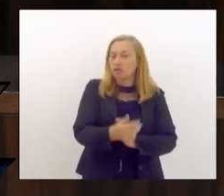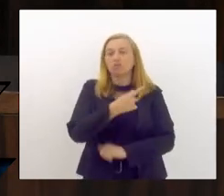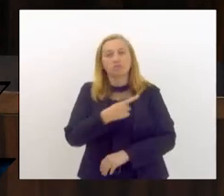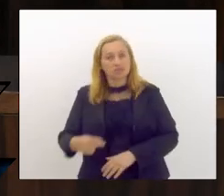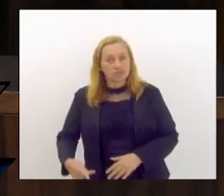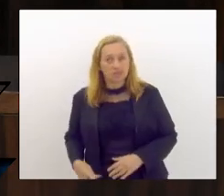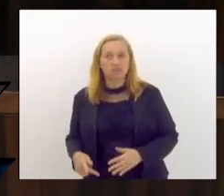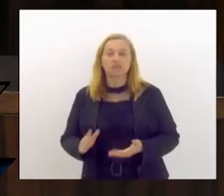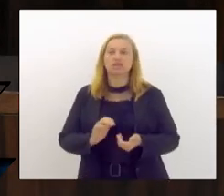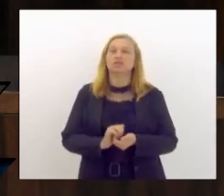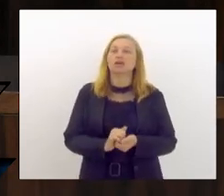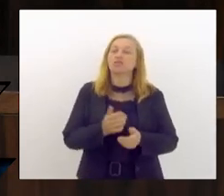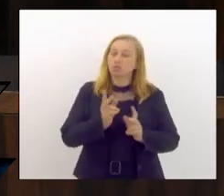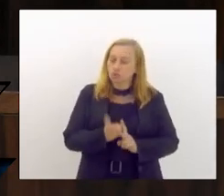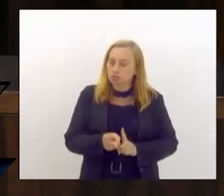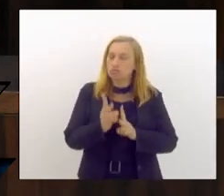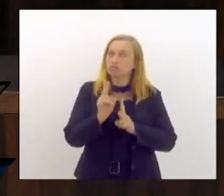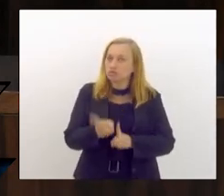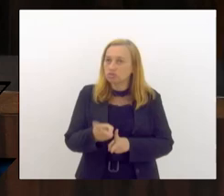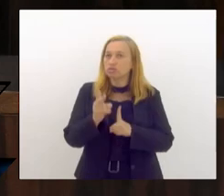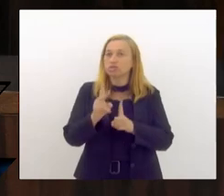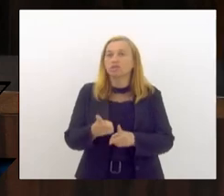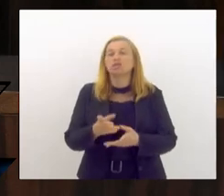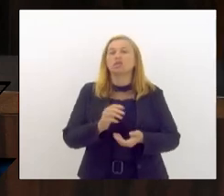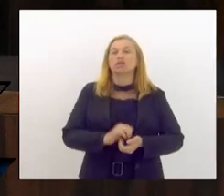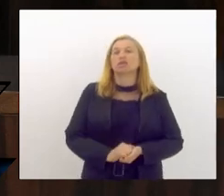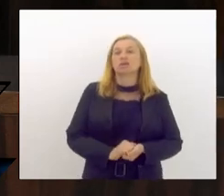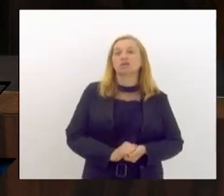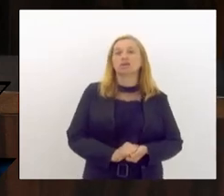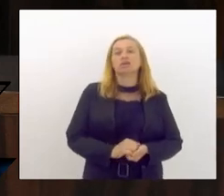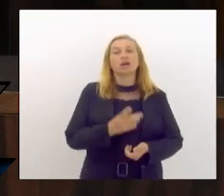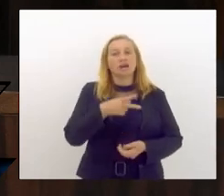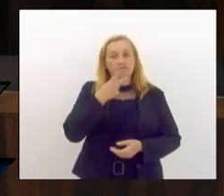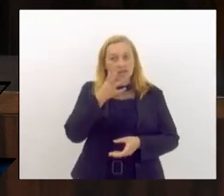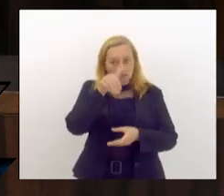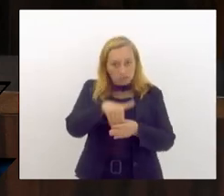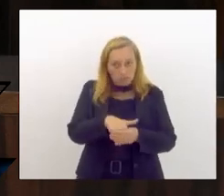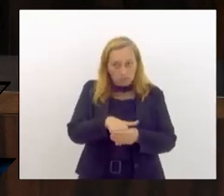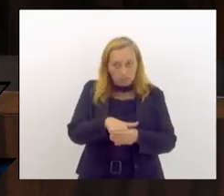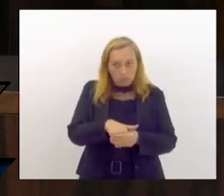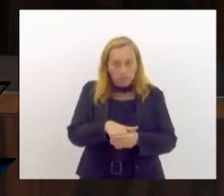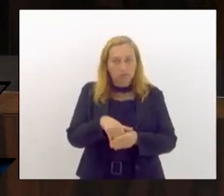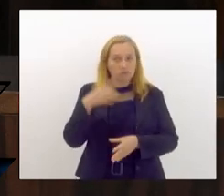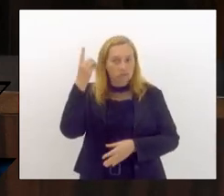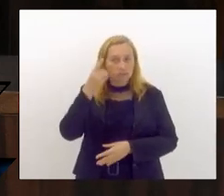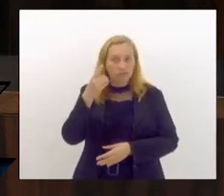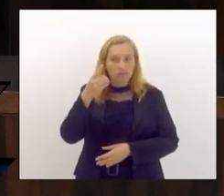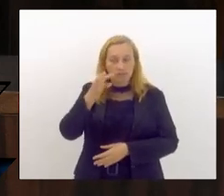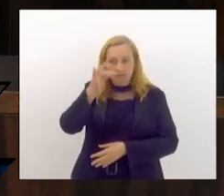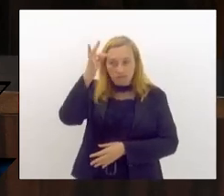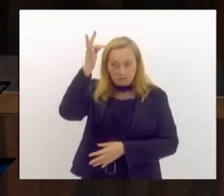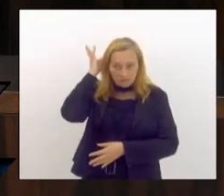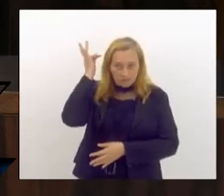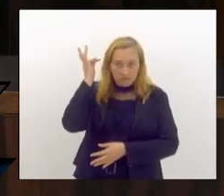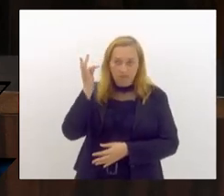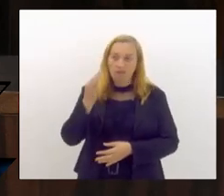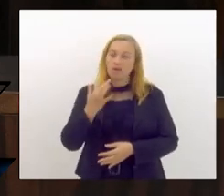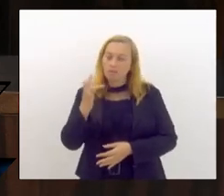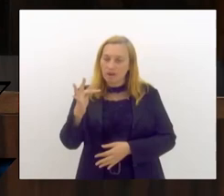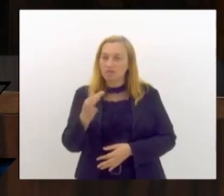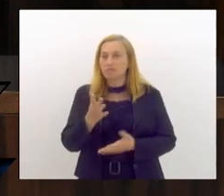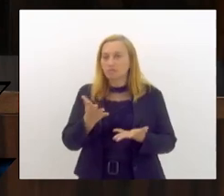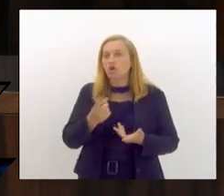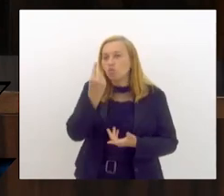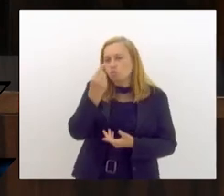estava continuando, que era a declaração de voto. Deputado Fred, pode ser bem breve. Um